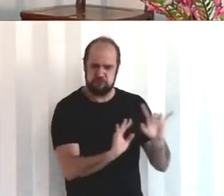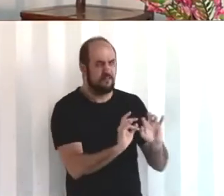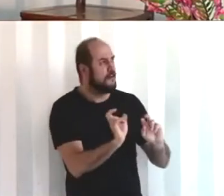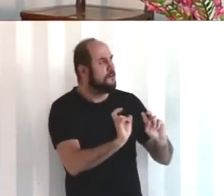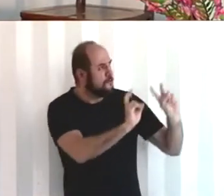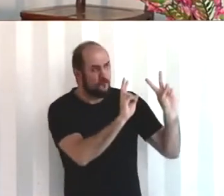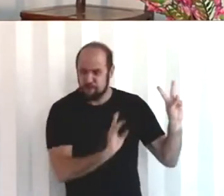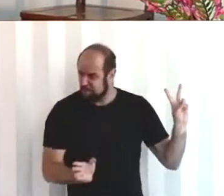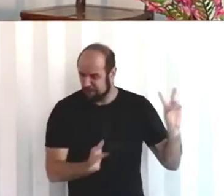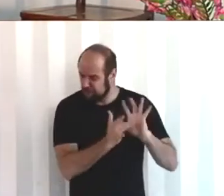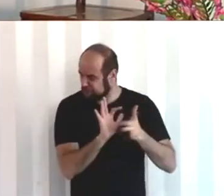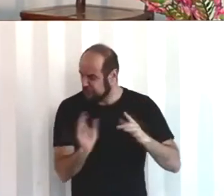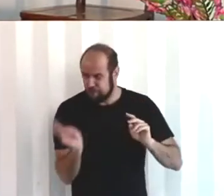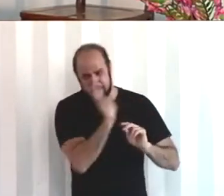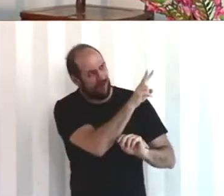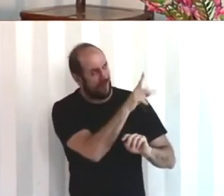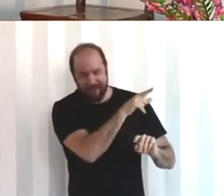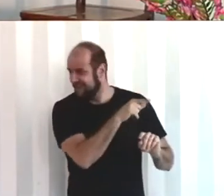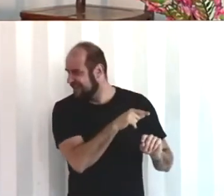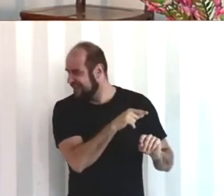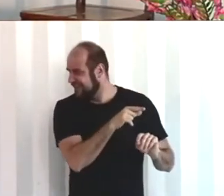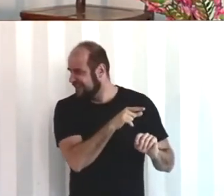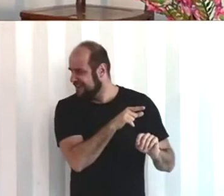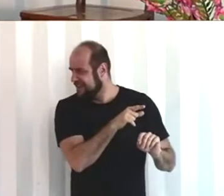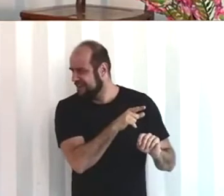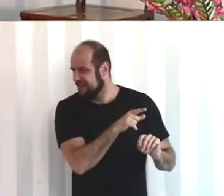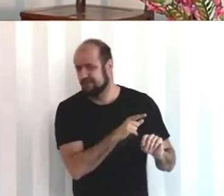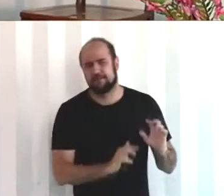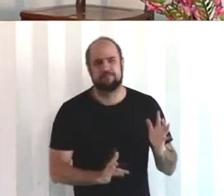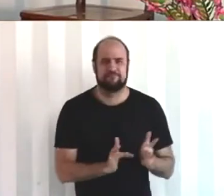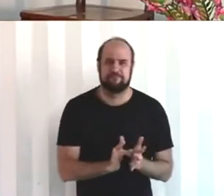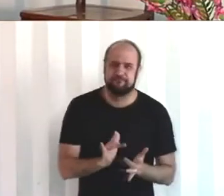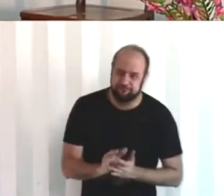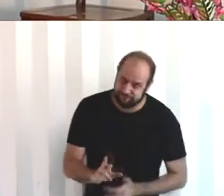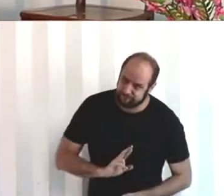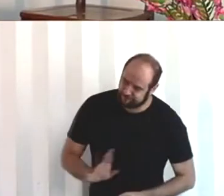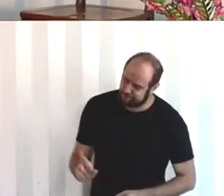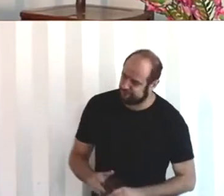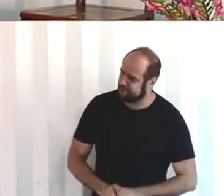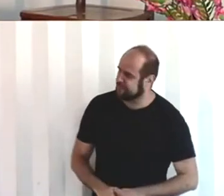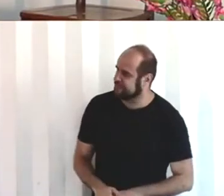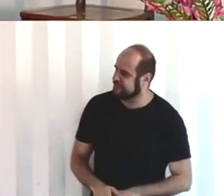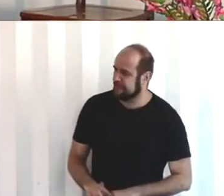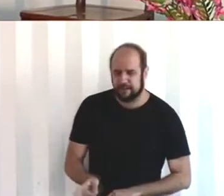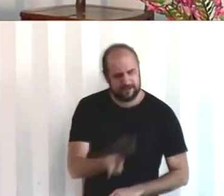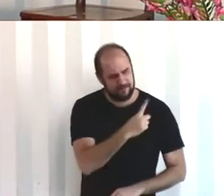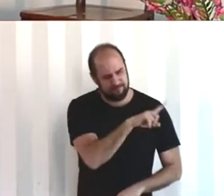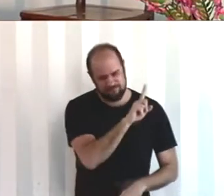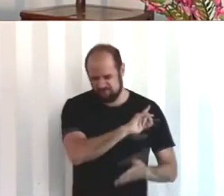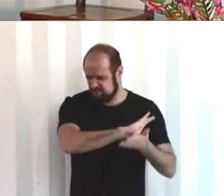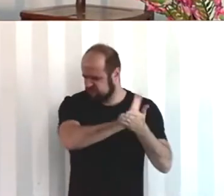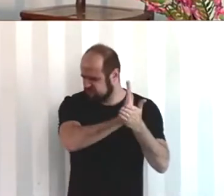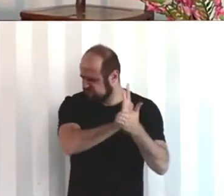que coisa linda, Senhor. E Jesus então frustra aqueles discípulos dizendo: não ficará pedra sobre pedra.